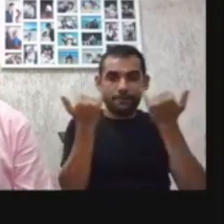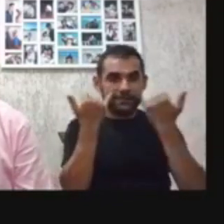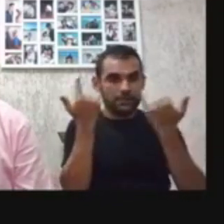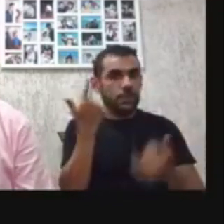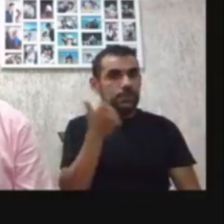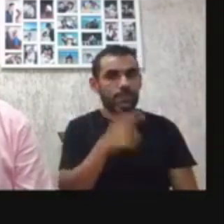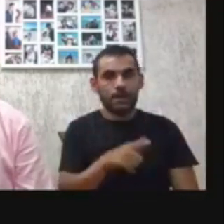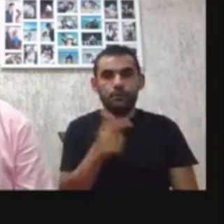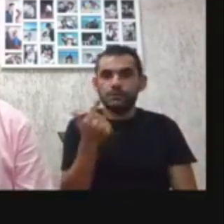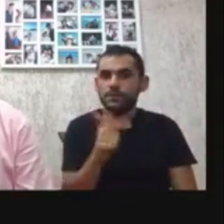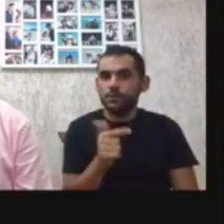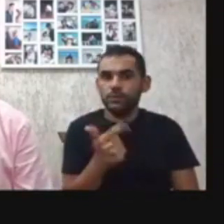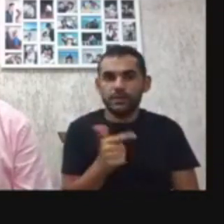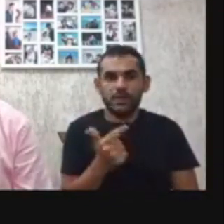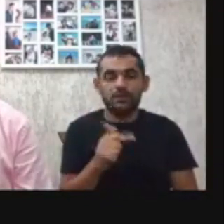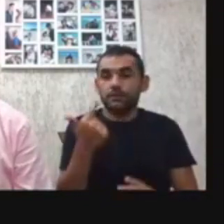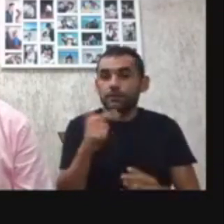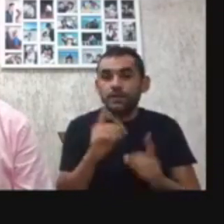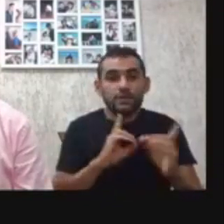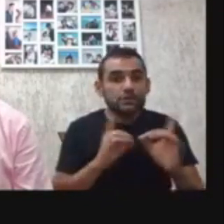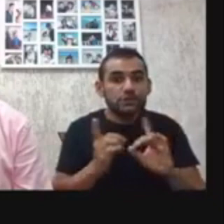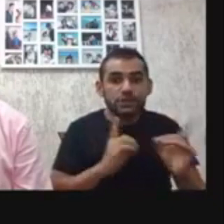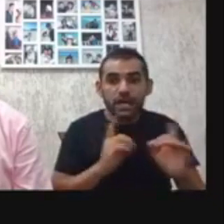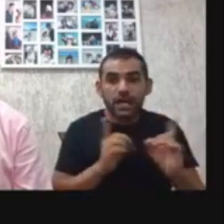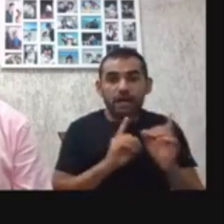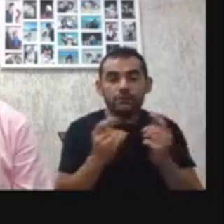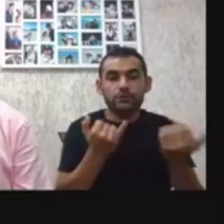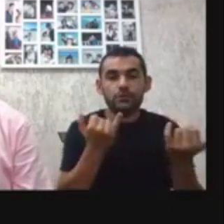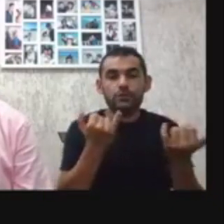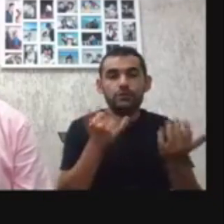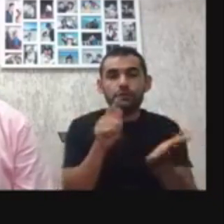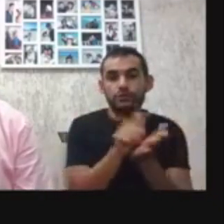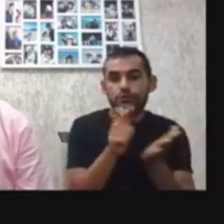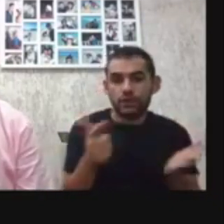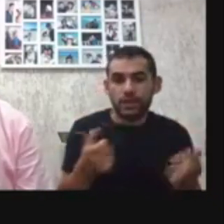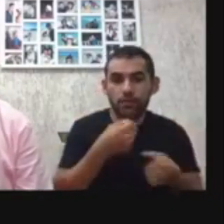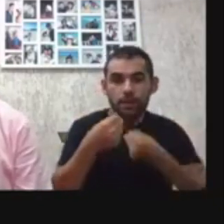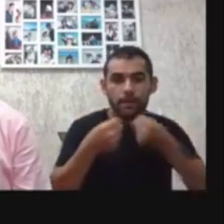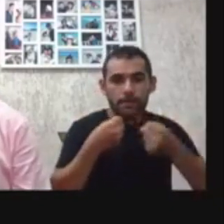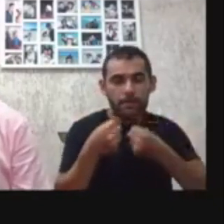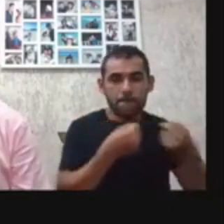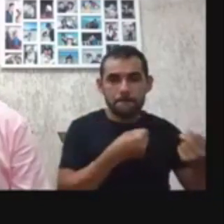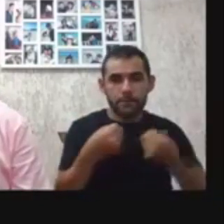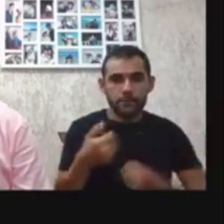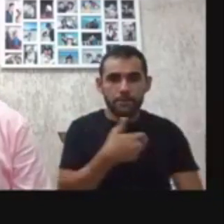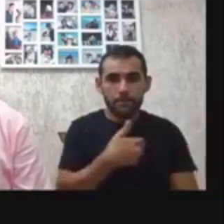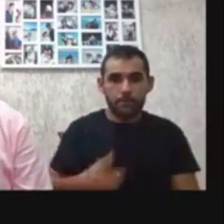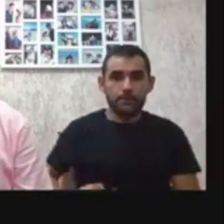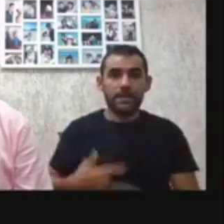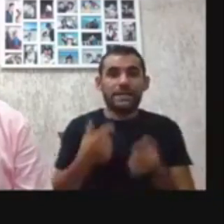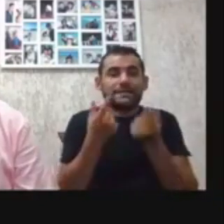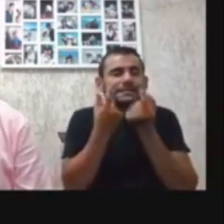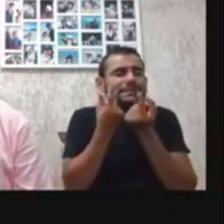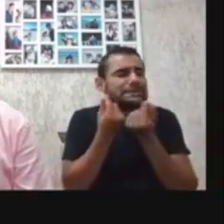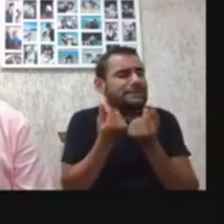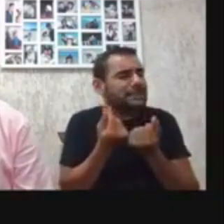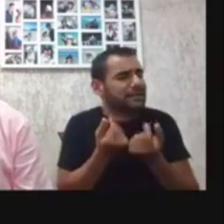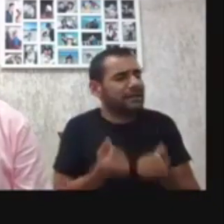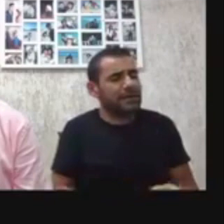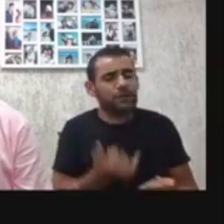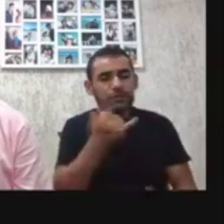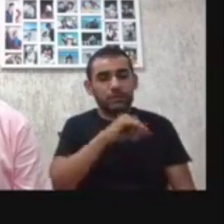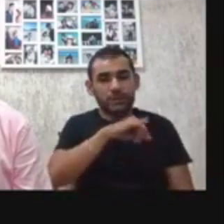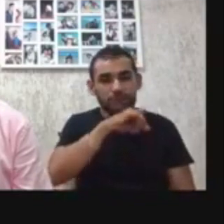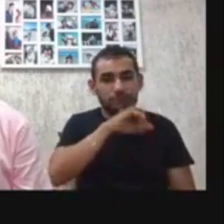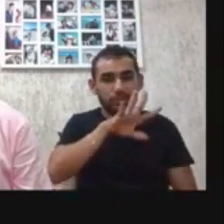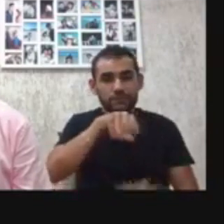tem. Não há diálogo com a imprensa, não há diálogo com o poder público, e é muito dinheiro dos nossos impostos que vão lá